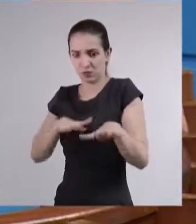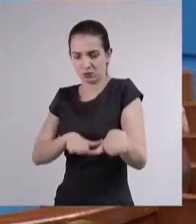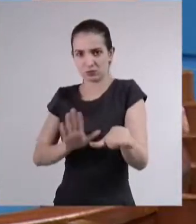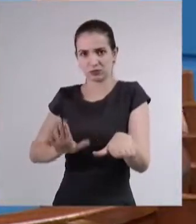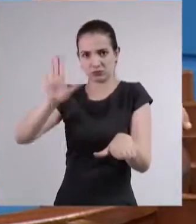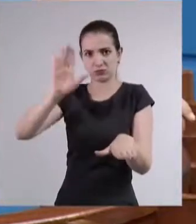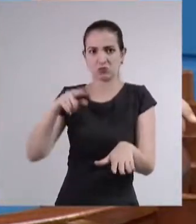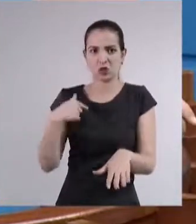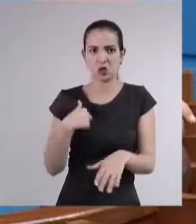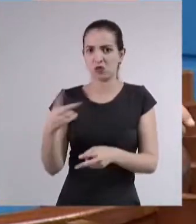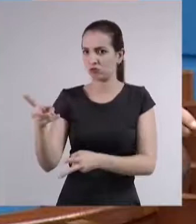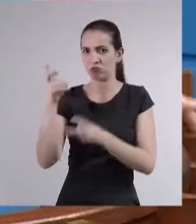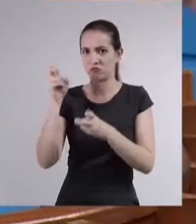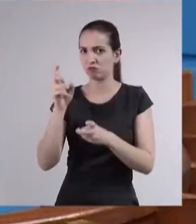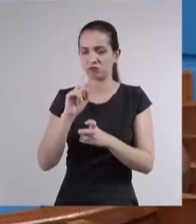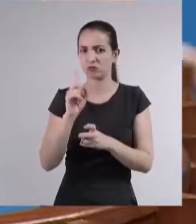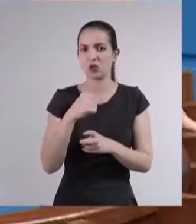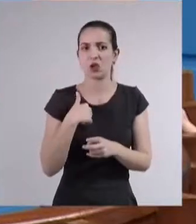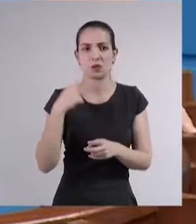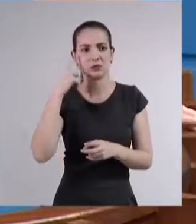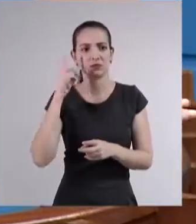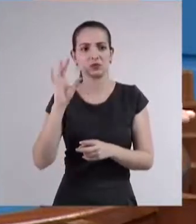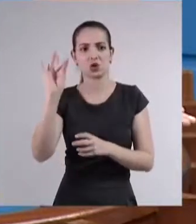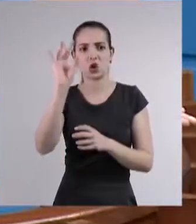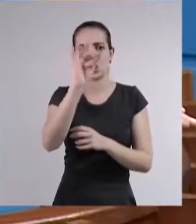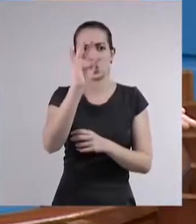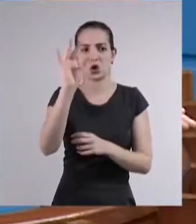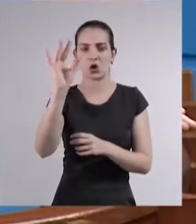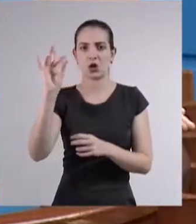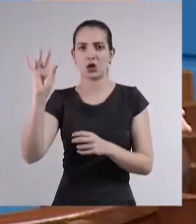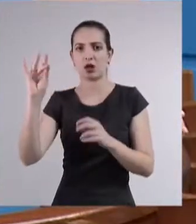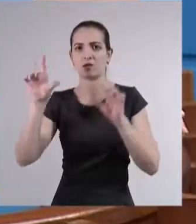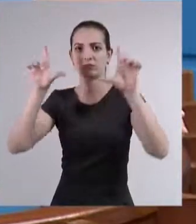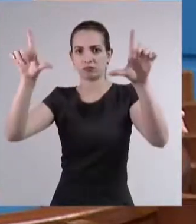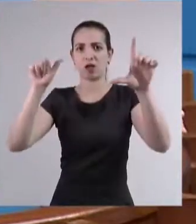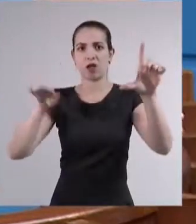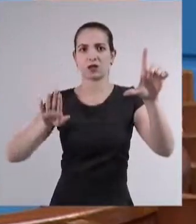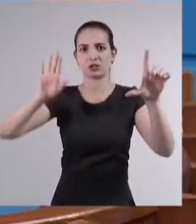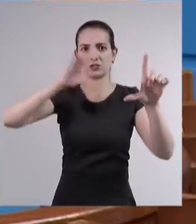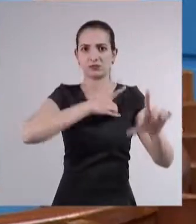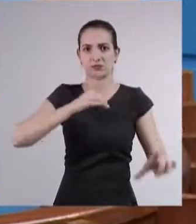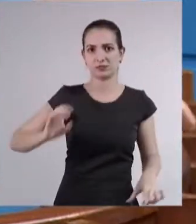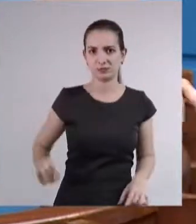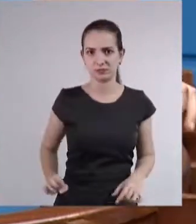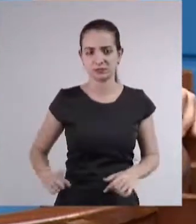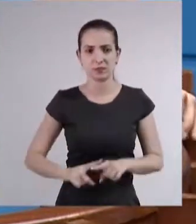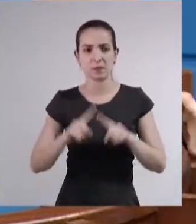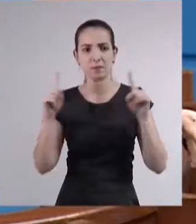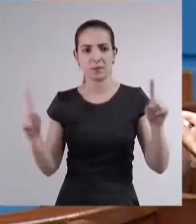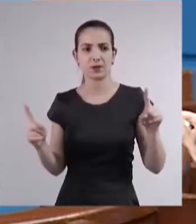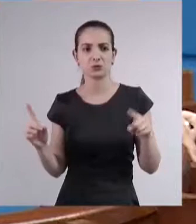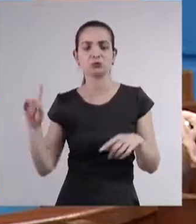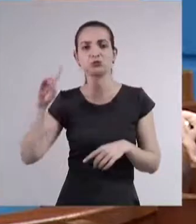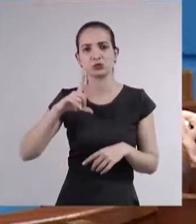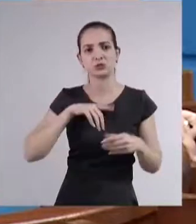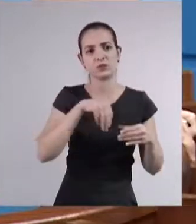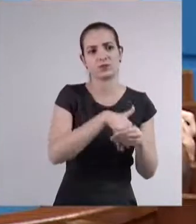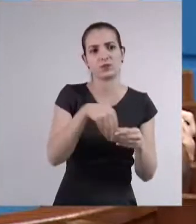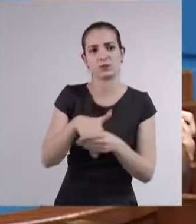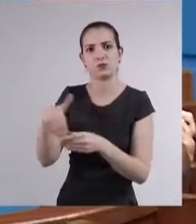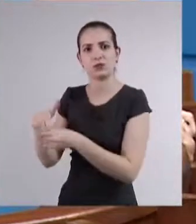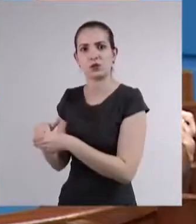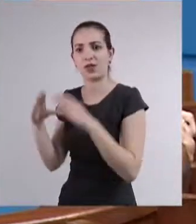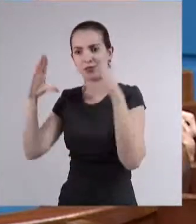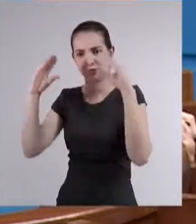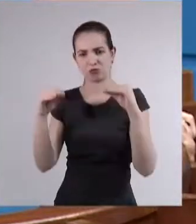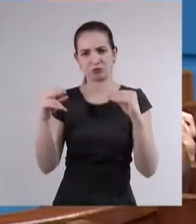alguns adesivos pela rua, e eu achava que era candidata a deputada estadual. No dia da apuração à noite, eu